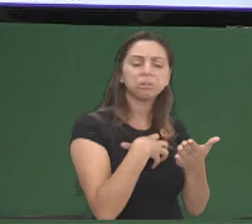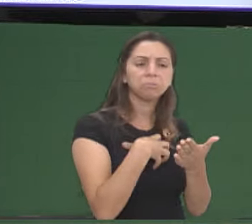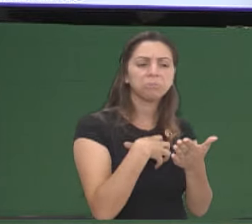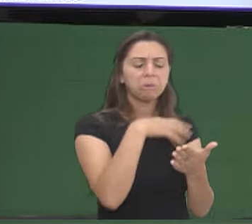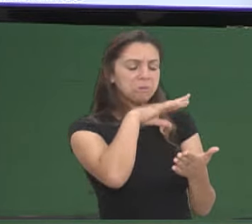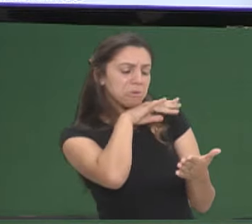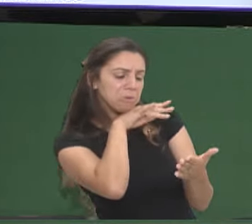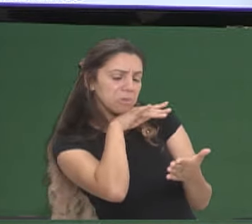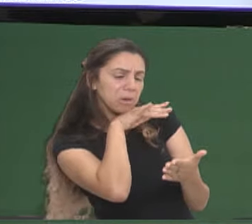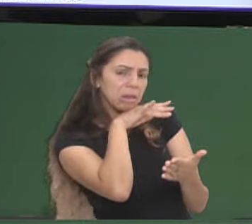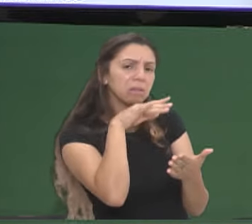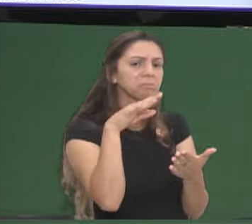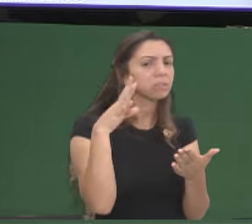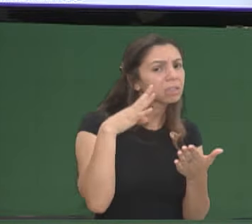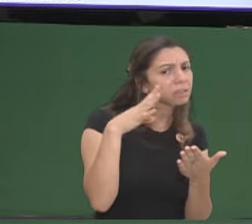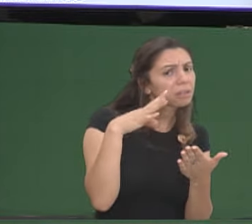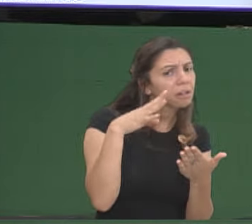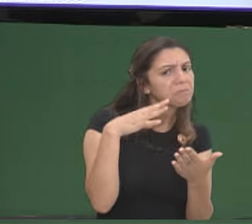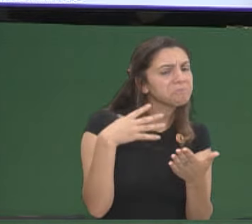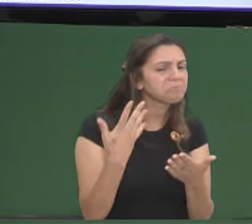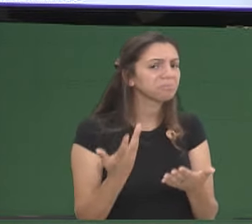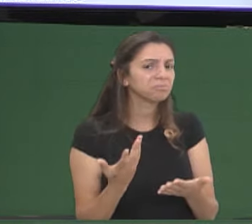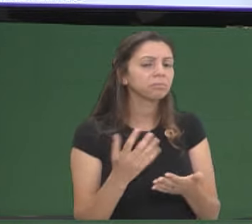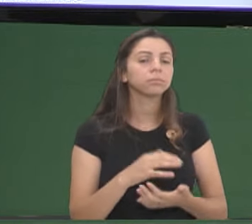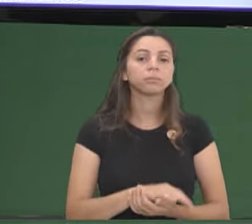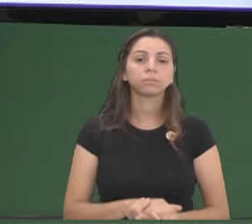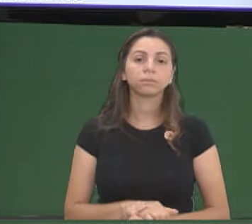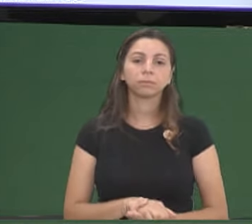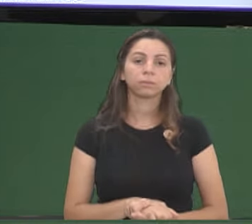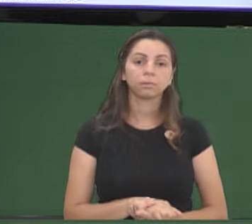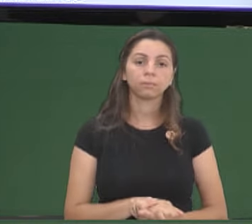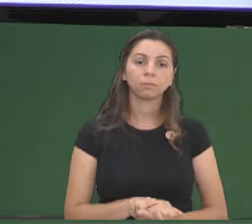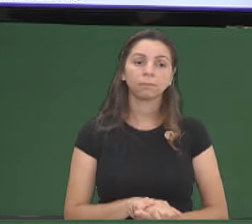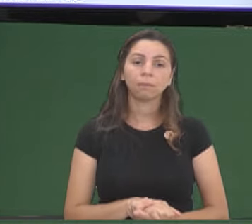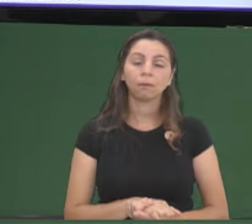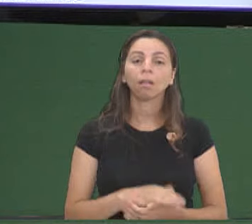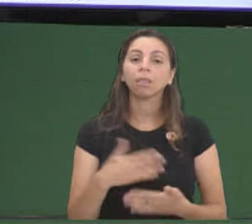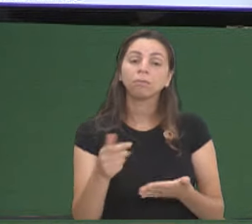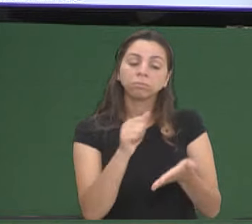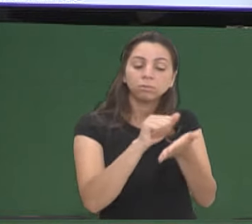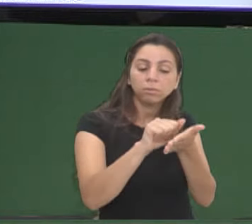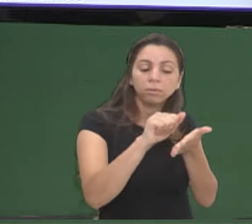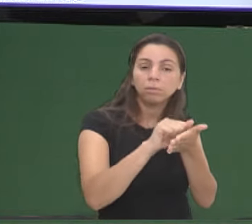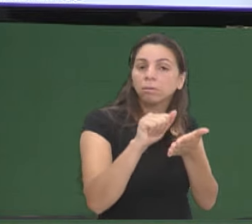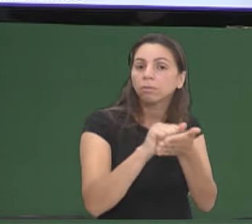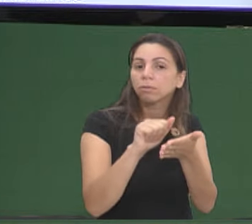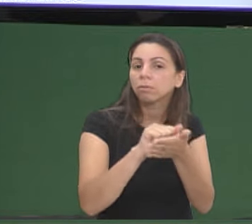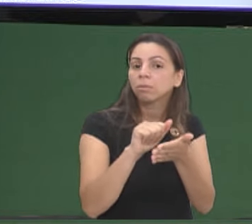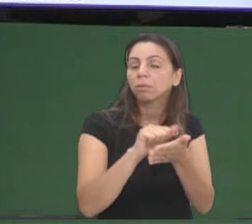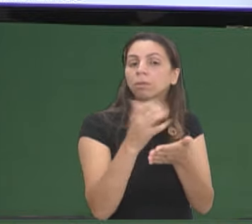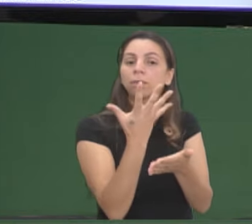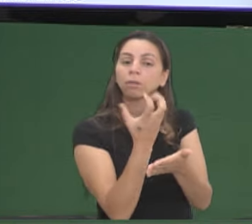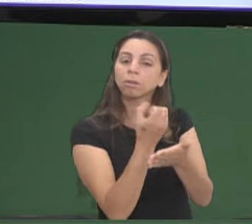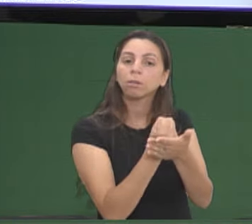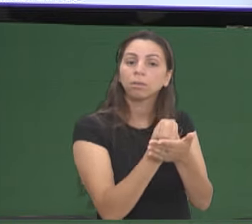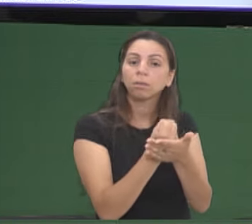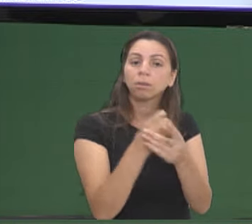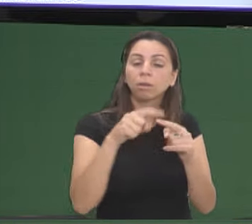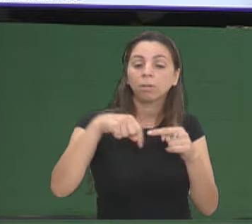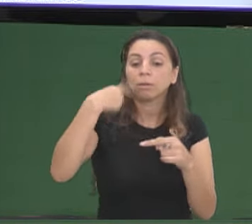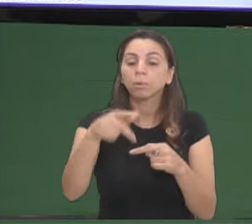foi? Senti que não tô legal, né? Então vocês vão anotar isso no caderno de vocês que os professores